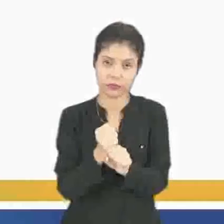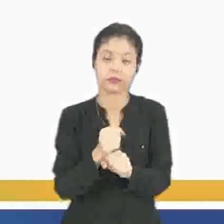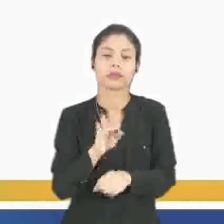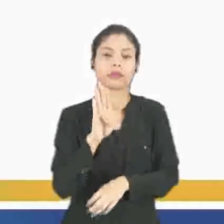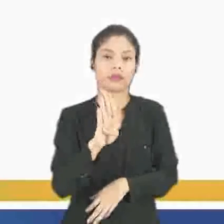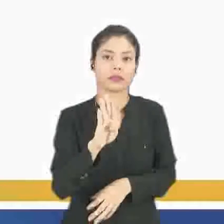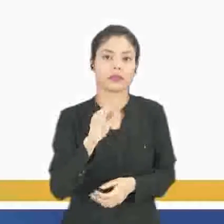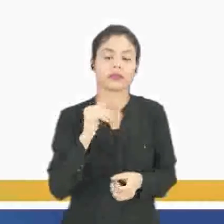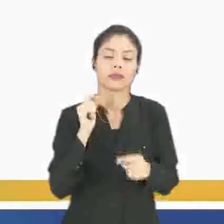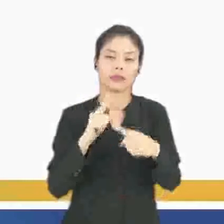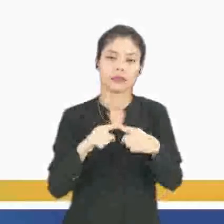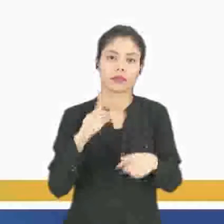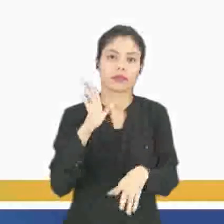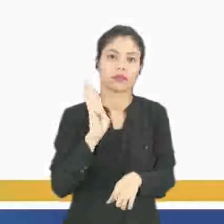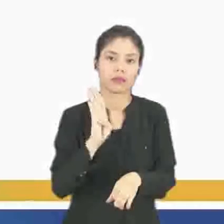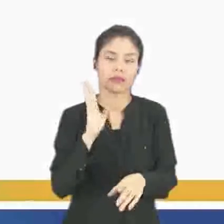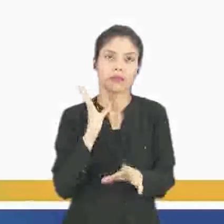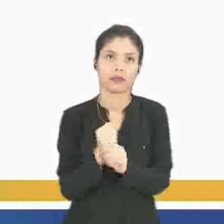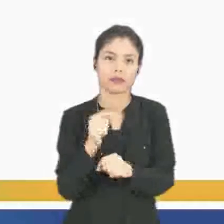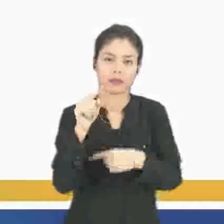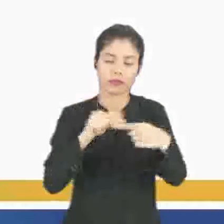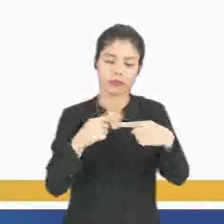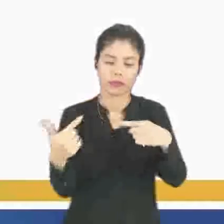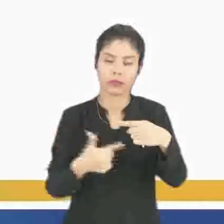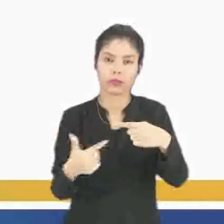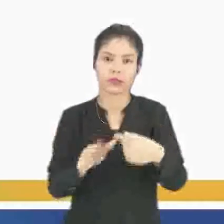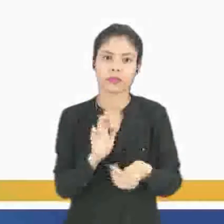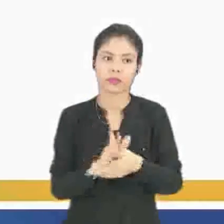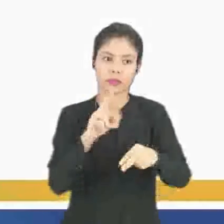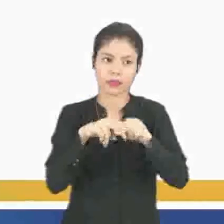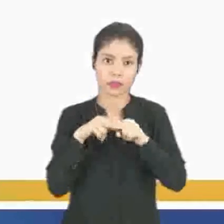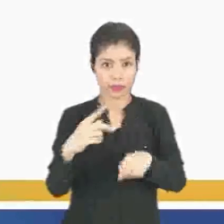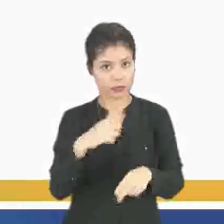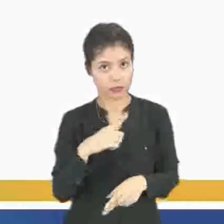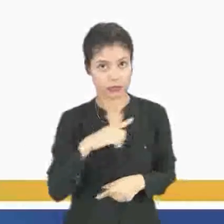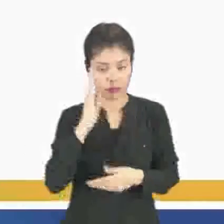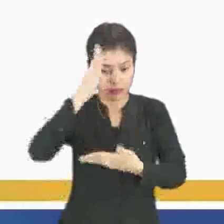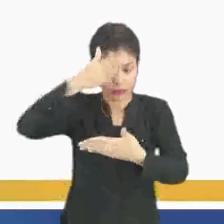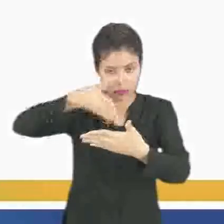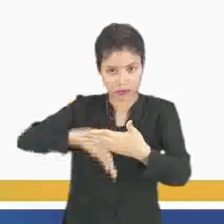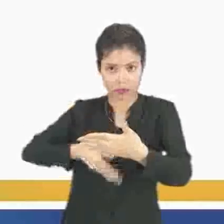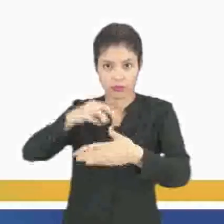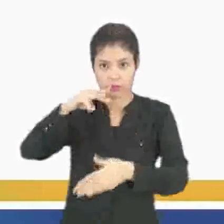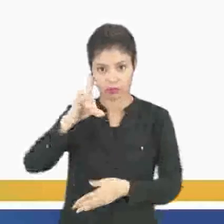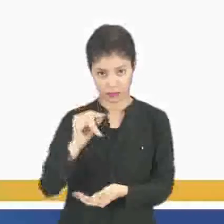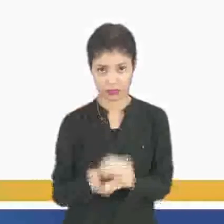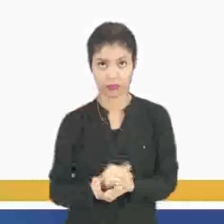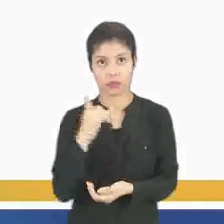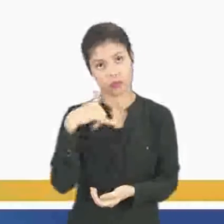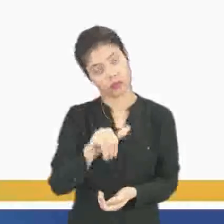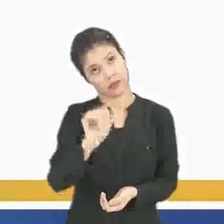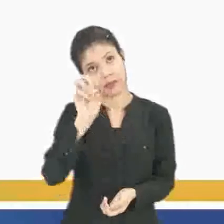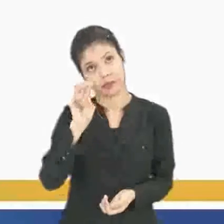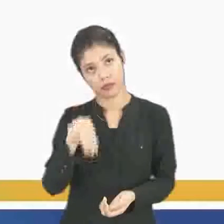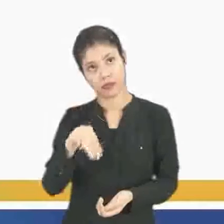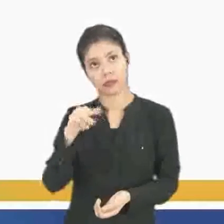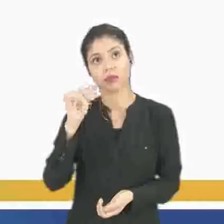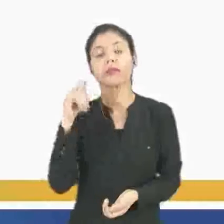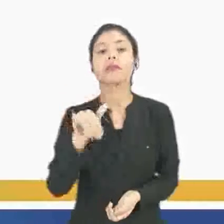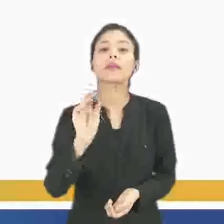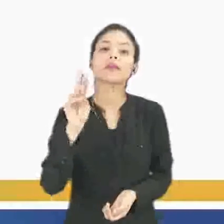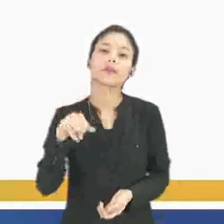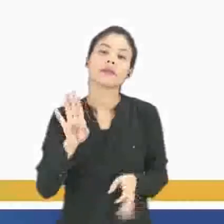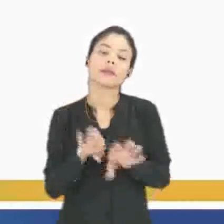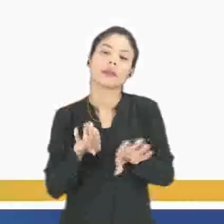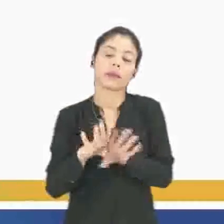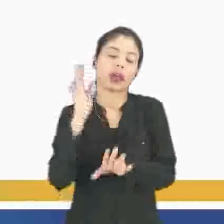e eu vou somar mais o Y de B e dividir por 2. Por isso que eu tenho o ponto médio XM e YM. Você visualiza aqui